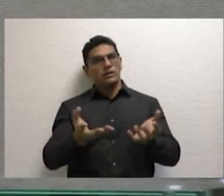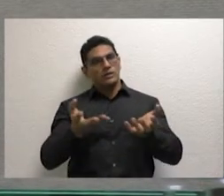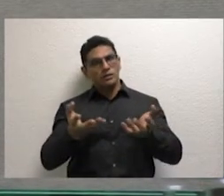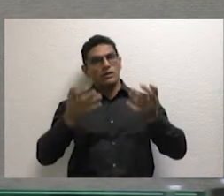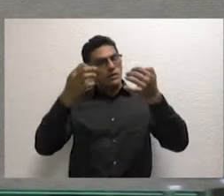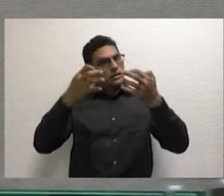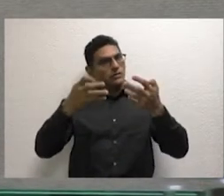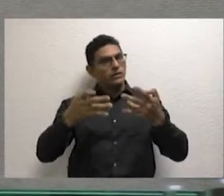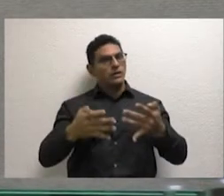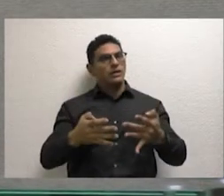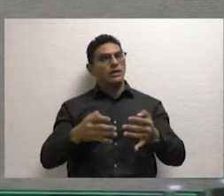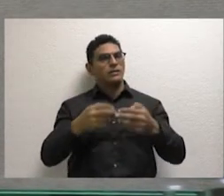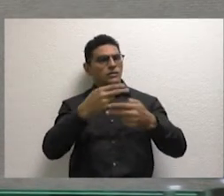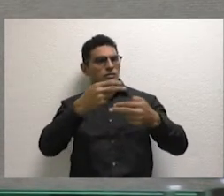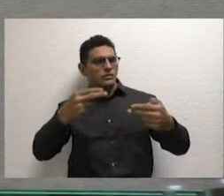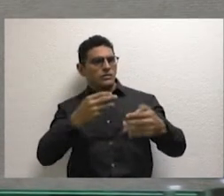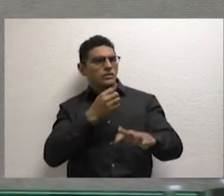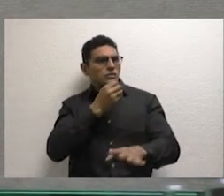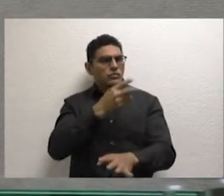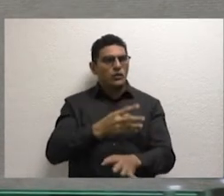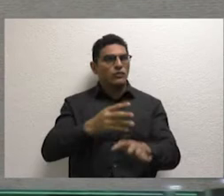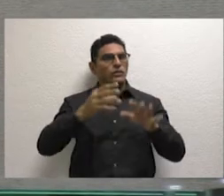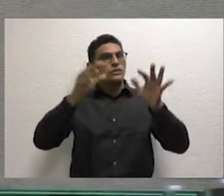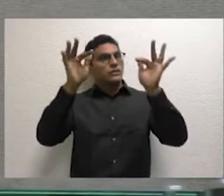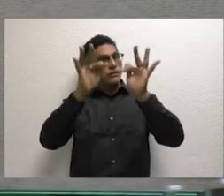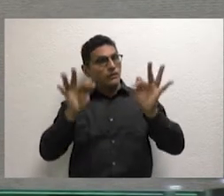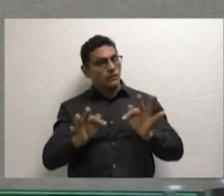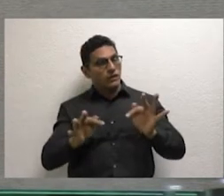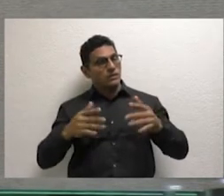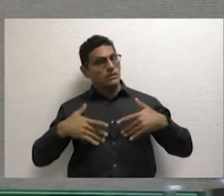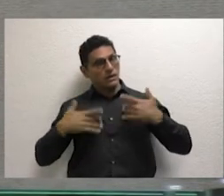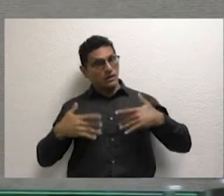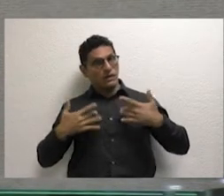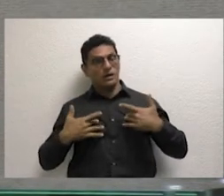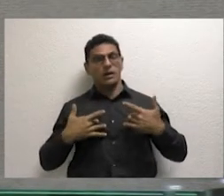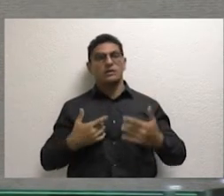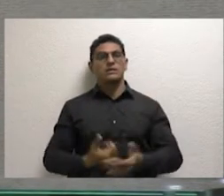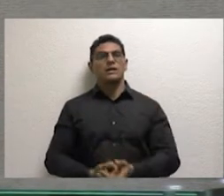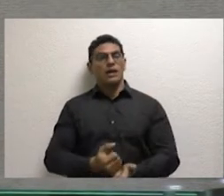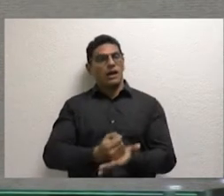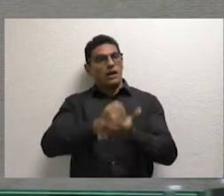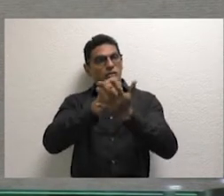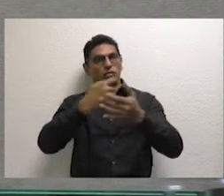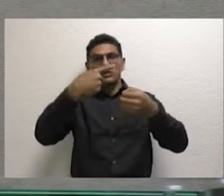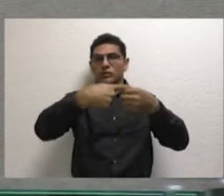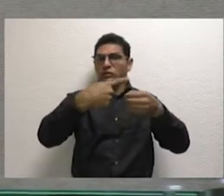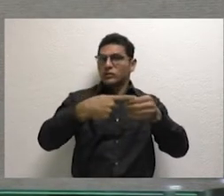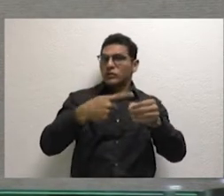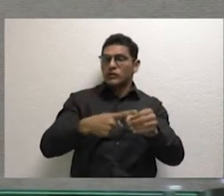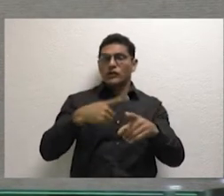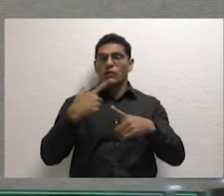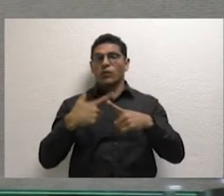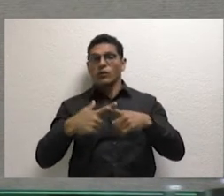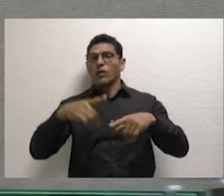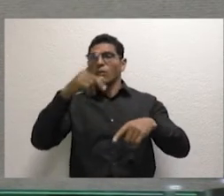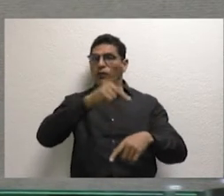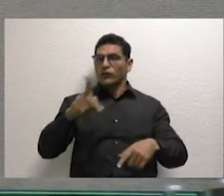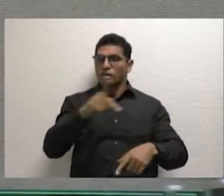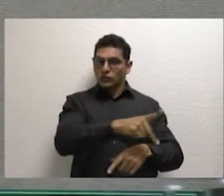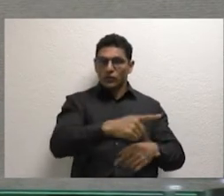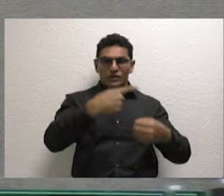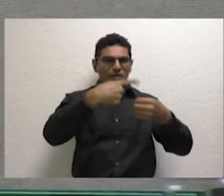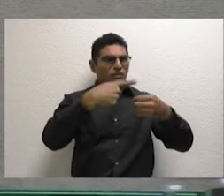que um dos pontos que me alegrou foi a questão do auxílio localidade porque as vezes o professor que está no interior ele sofre muito